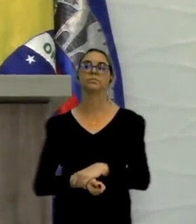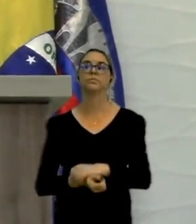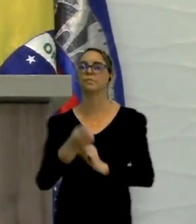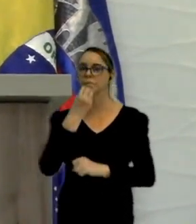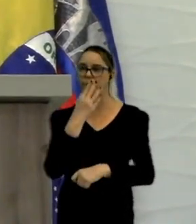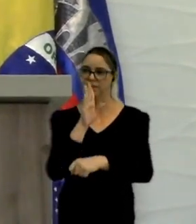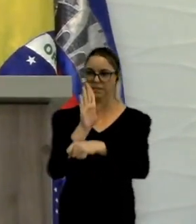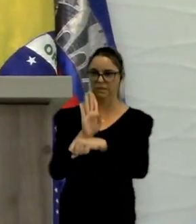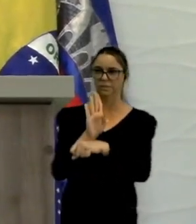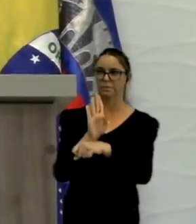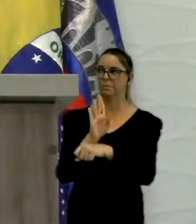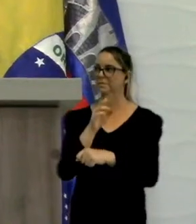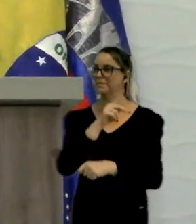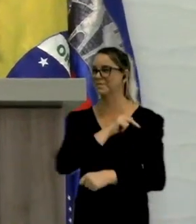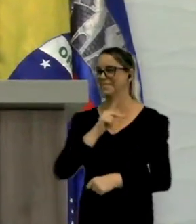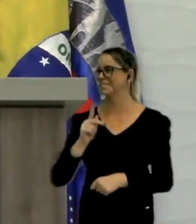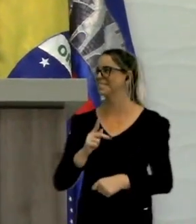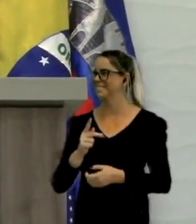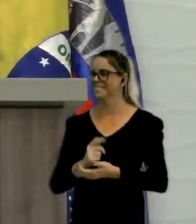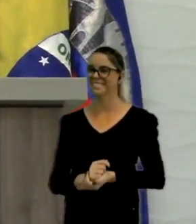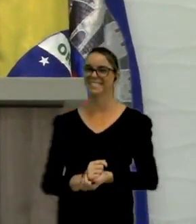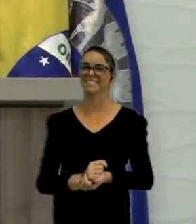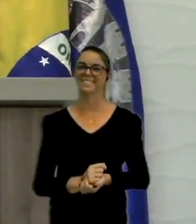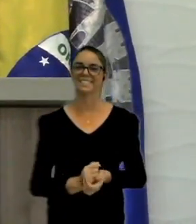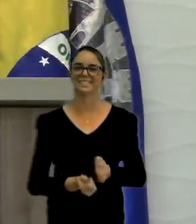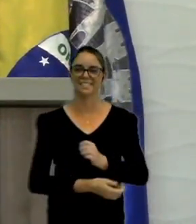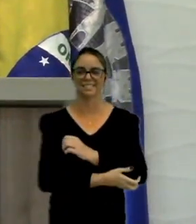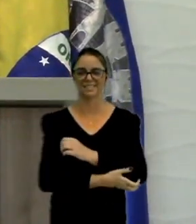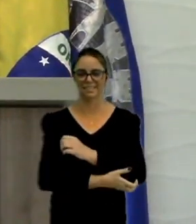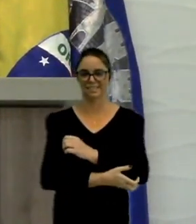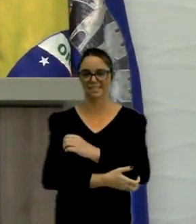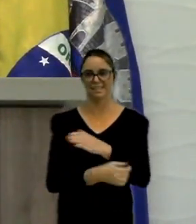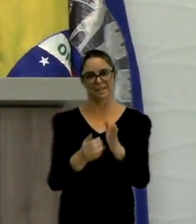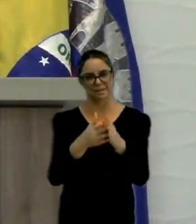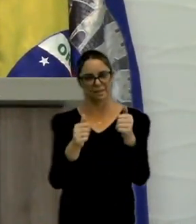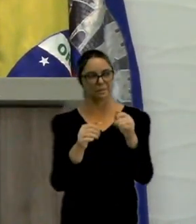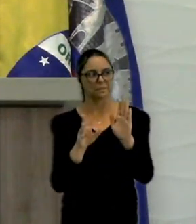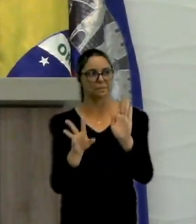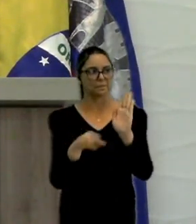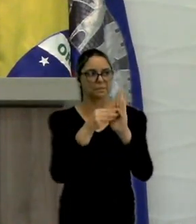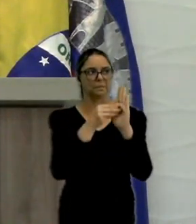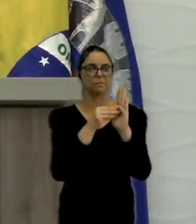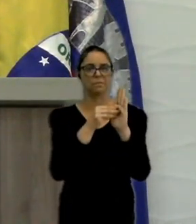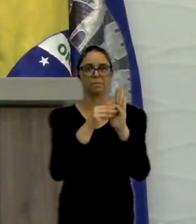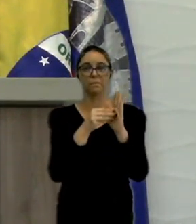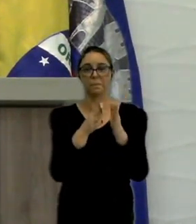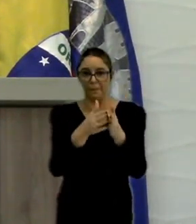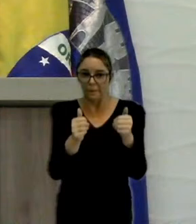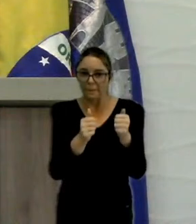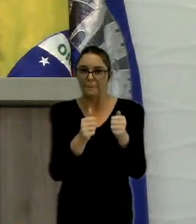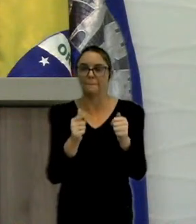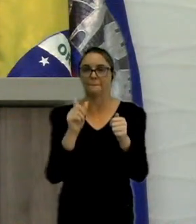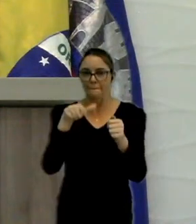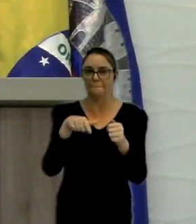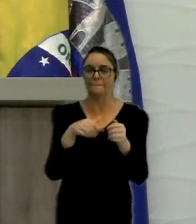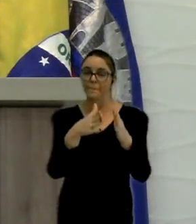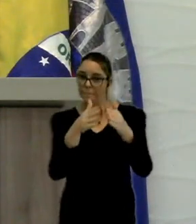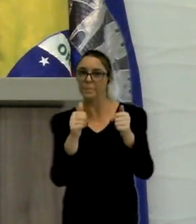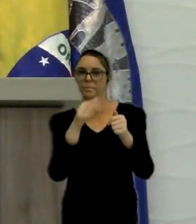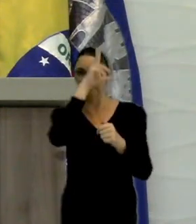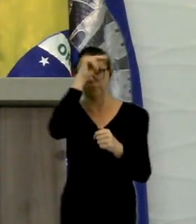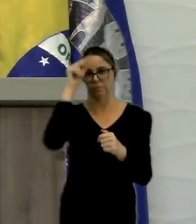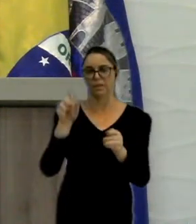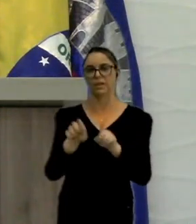Votação, senhor presidente. É esse requerimento que coloquei é solicitando ao prefeito e